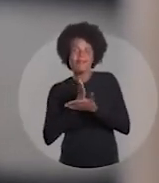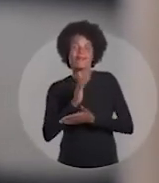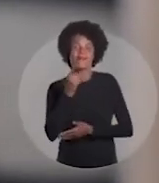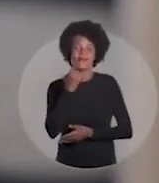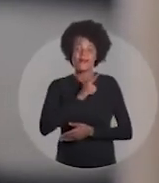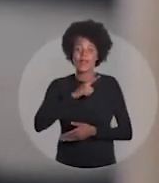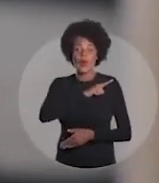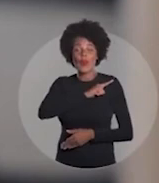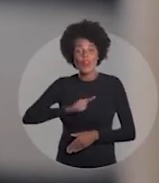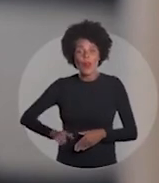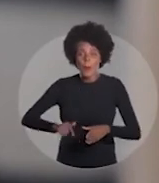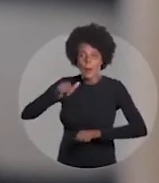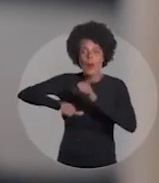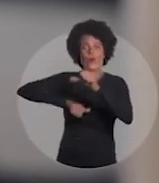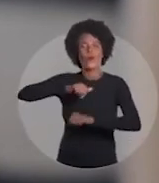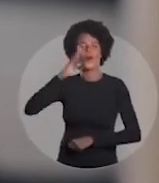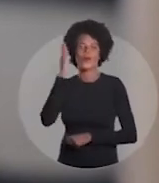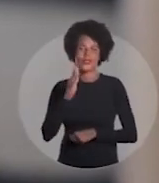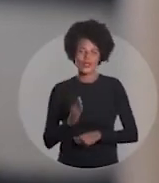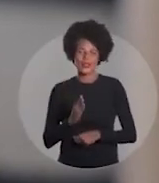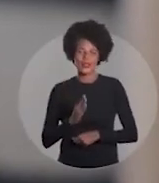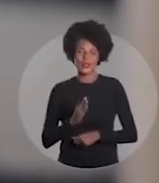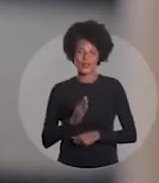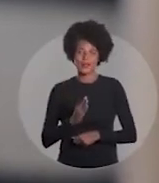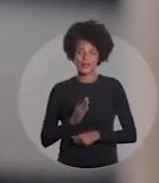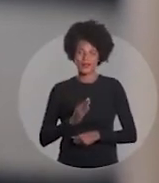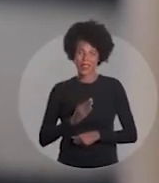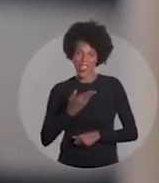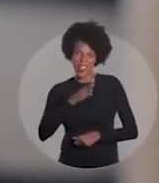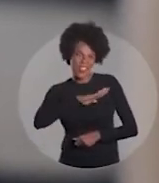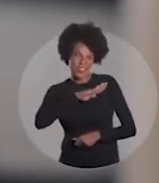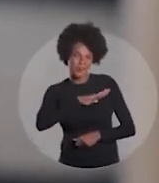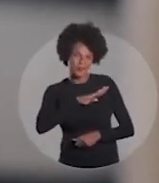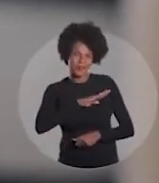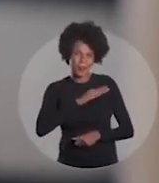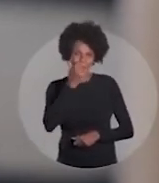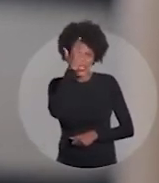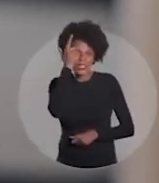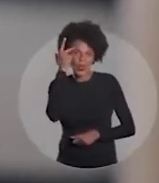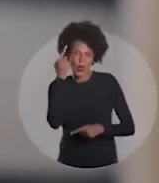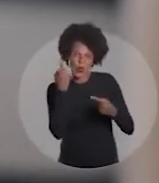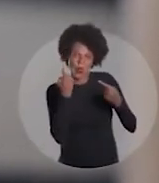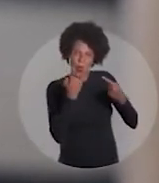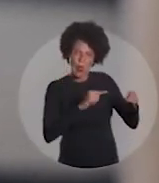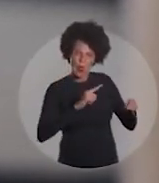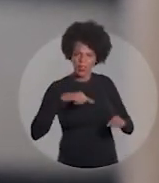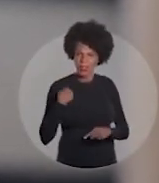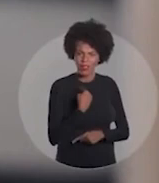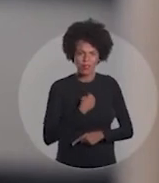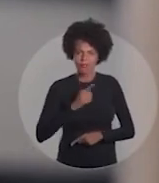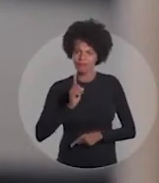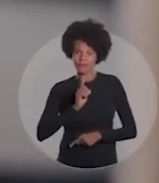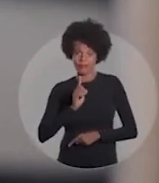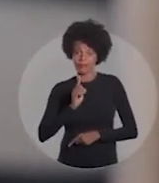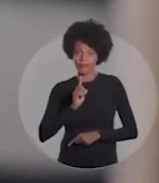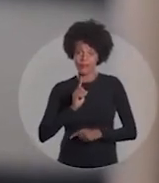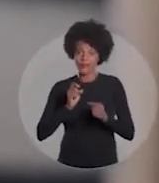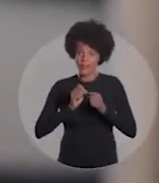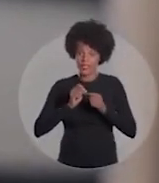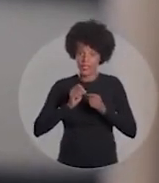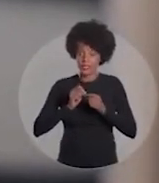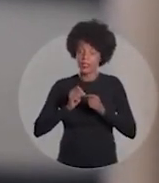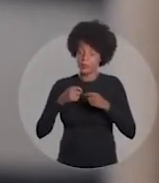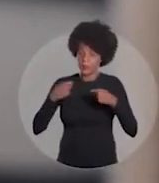governar e mudar o Brasil. E não é com adversários, com gente que sempre jogou contra, que ele vai fazer